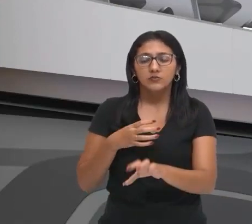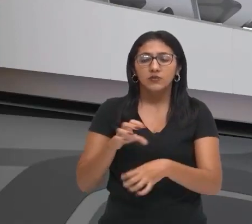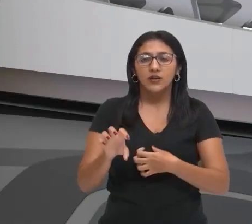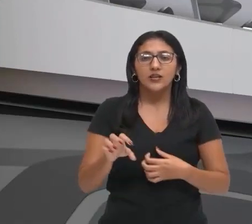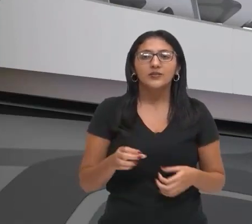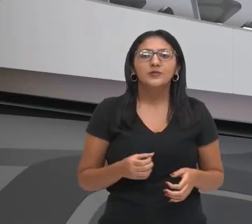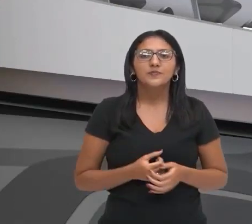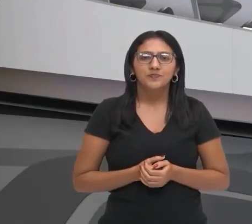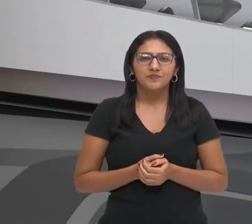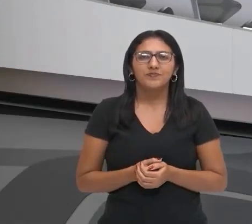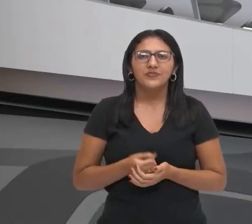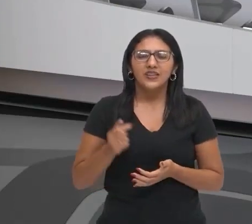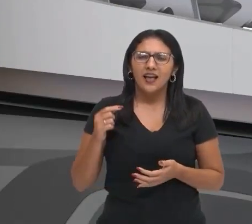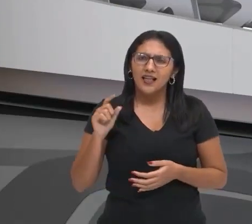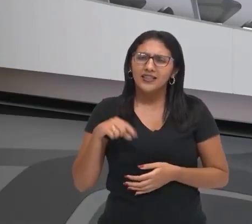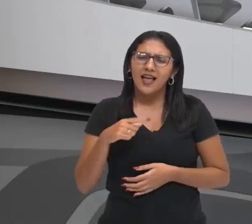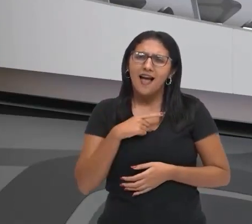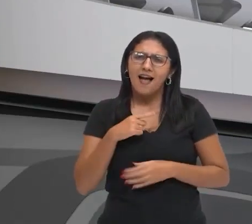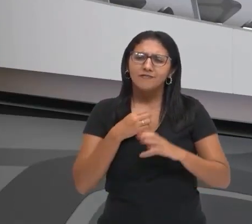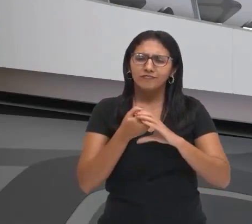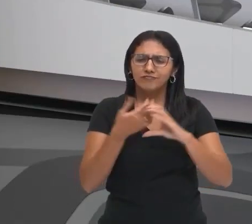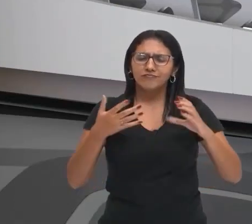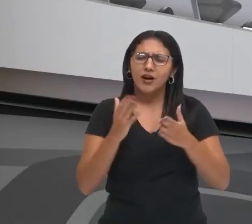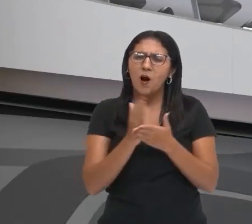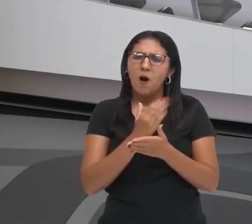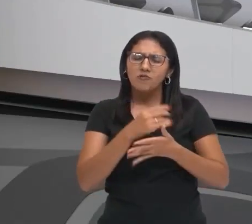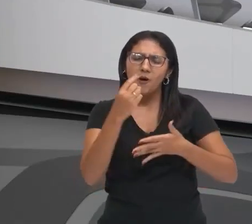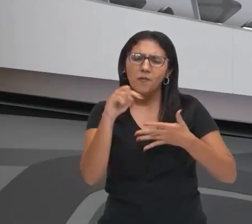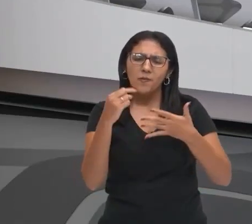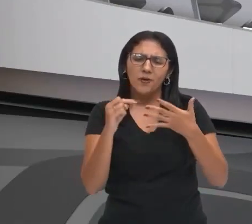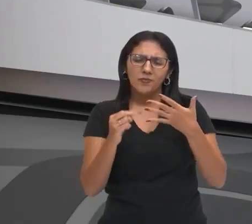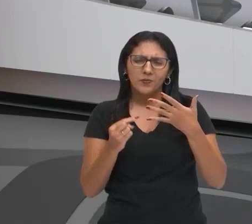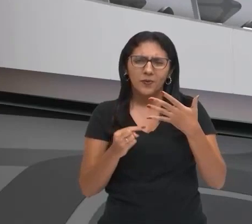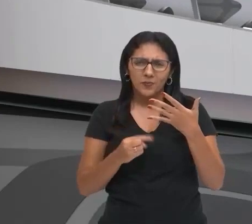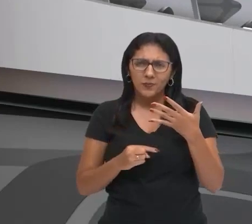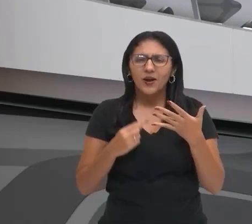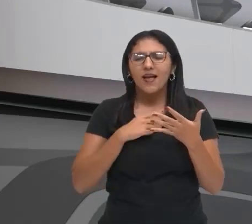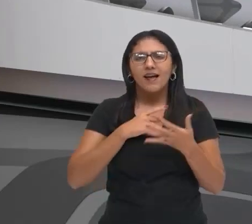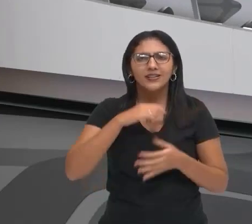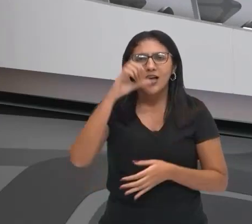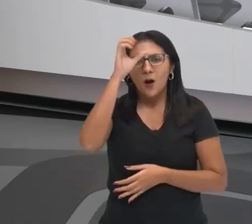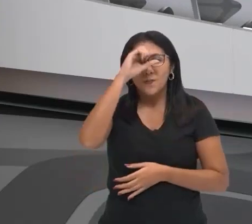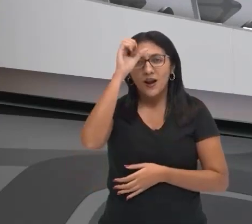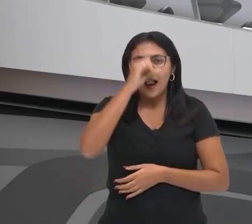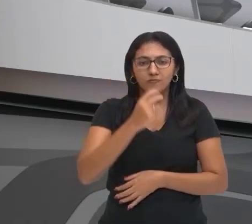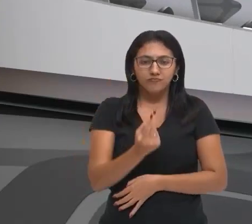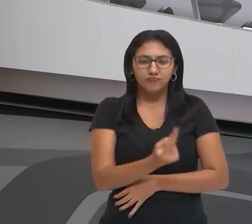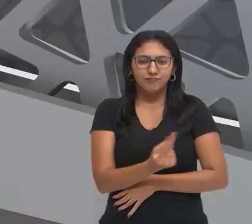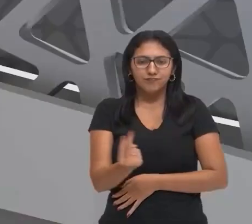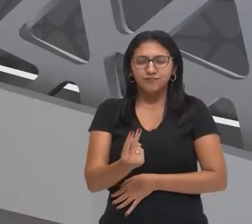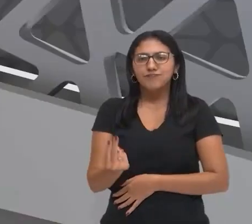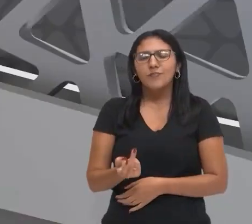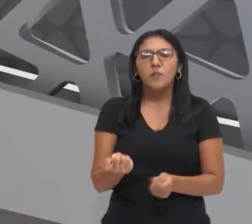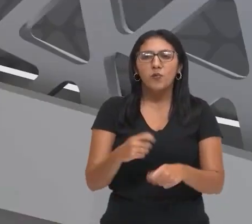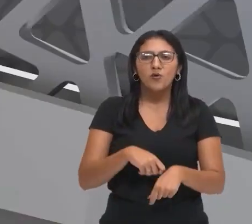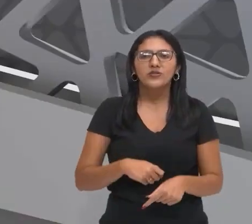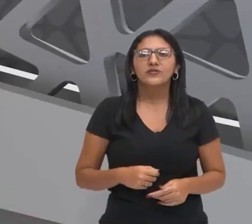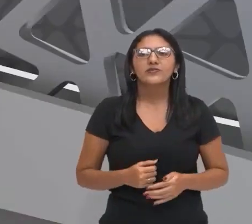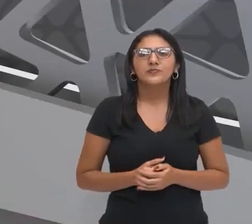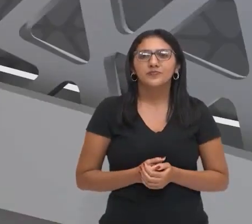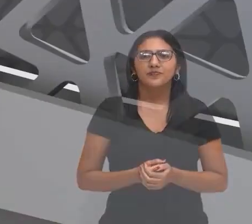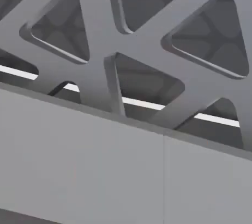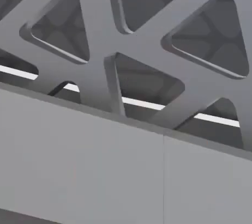Então, aí são algumas dessas características, desses itens que essa aprendizagem em pares podem acontecer.